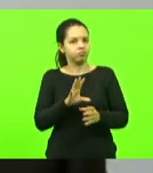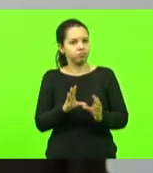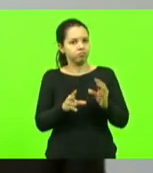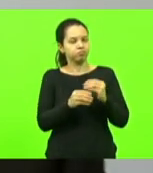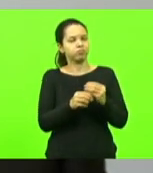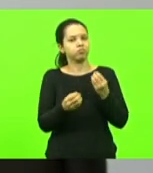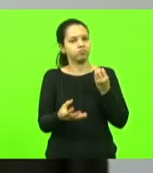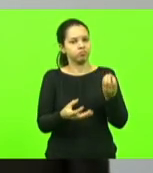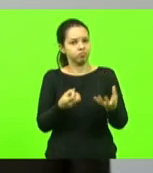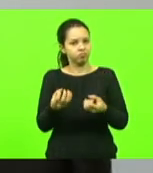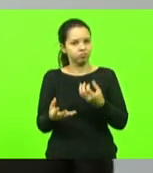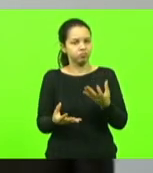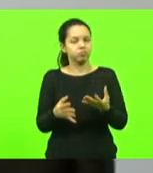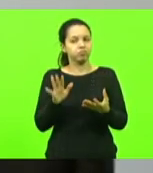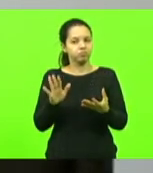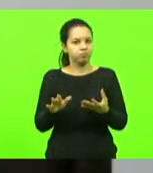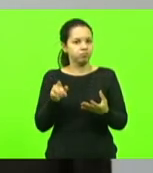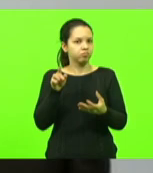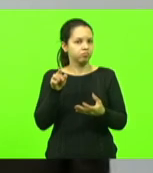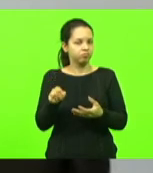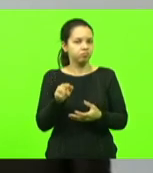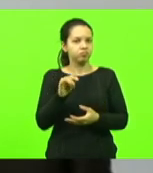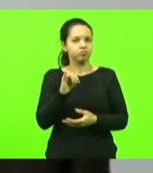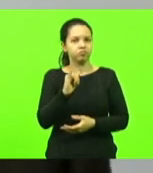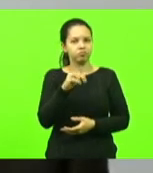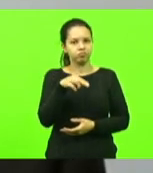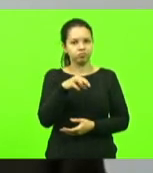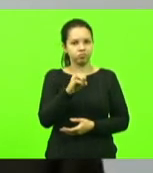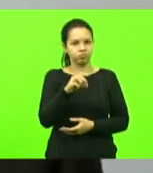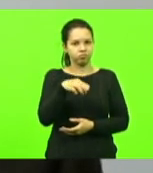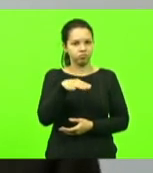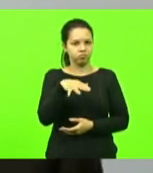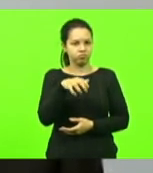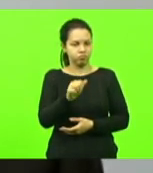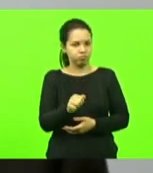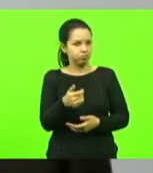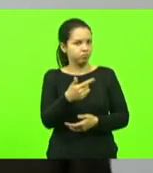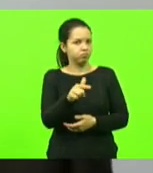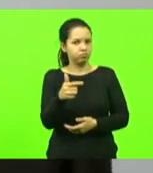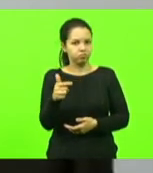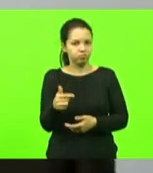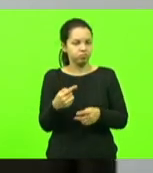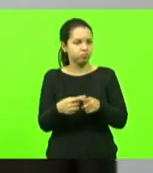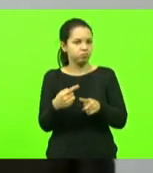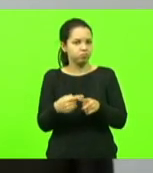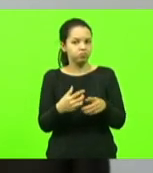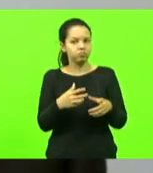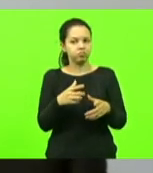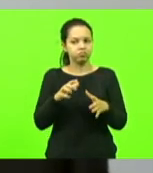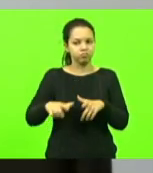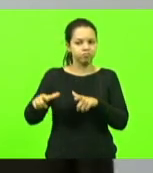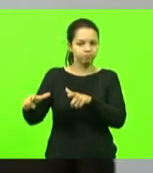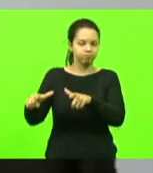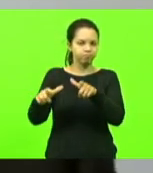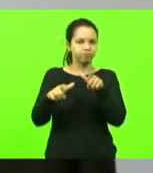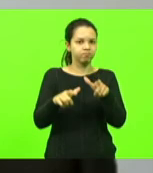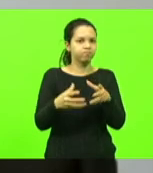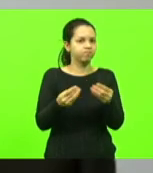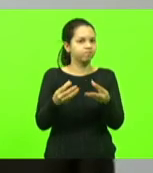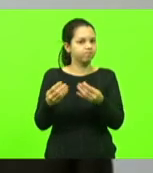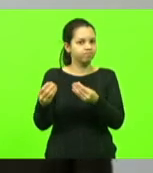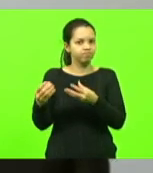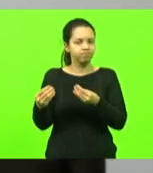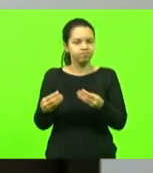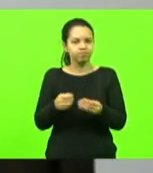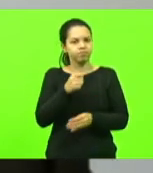sendo de forma isonômica, deputado Moacir Sopelsa, porque muitas regiões não receberam ainda. A exemplo, até então,